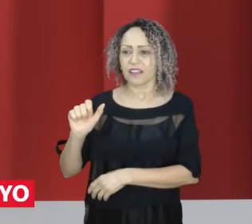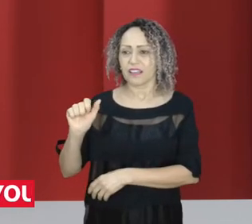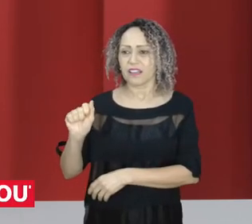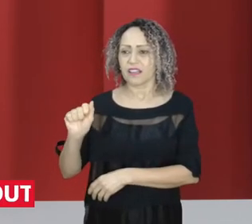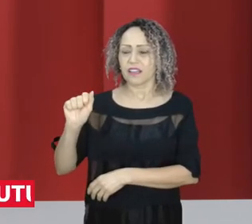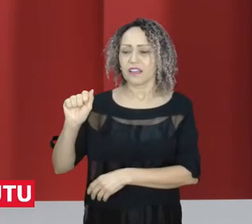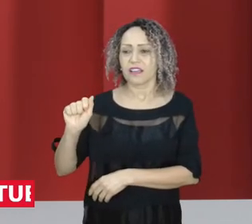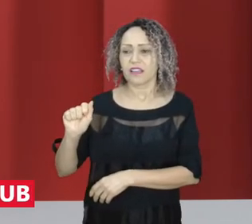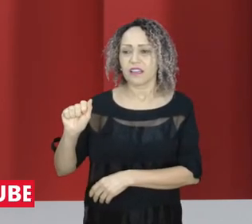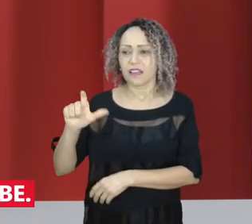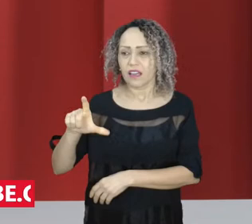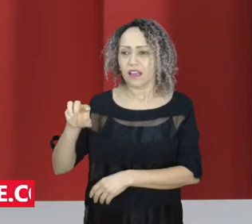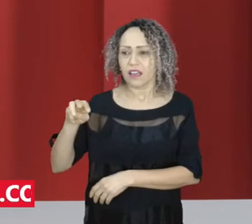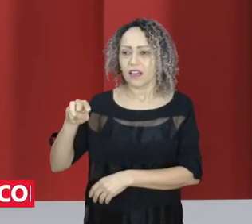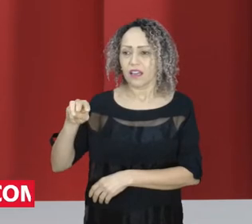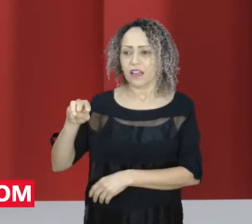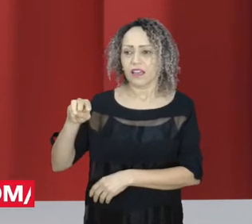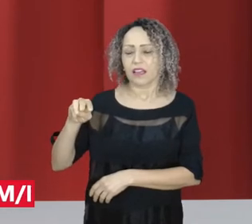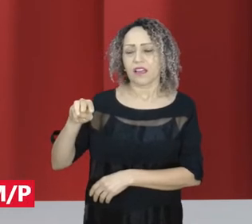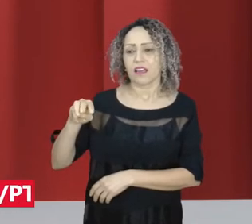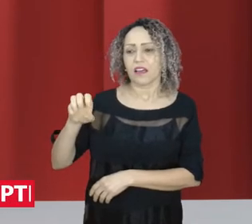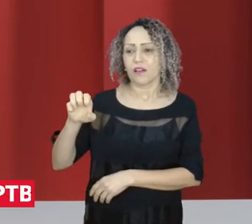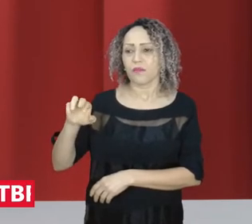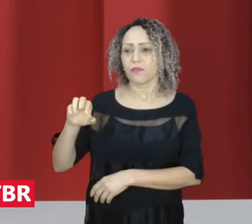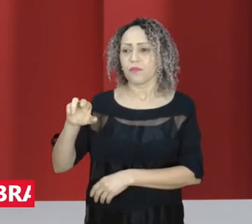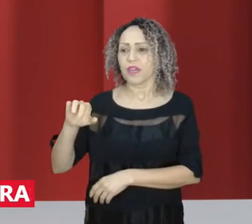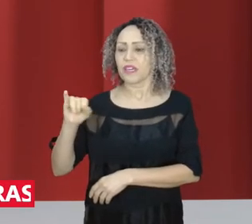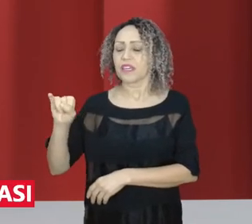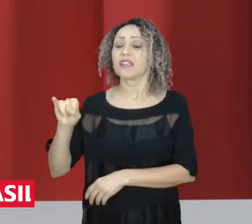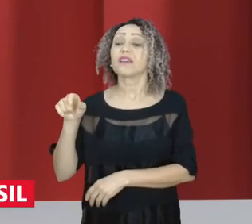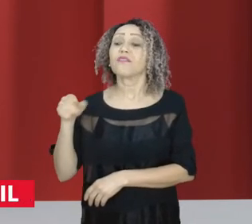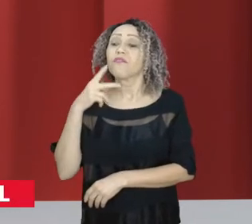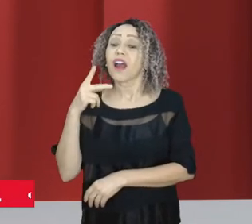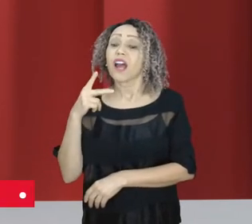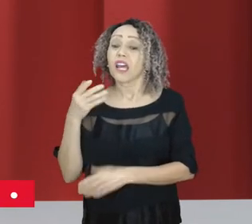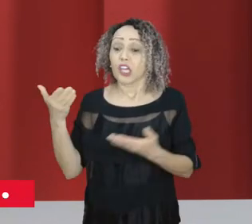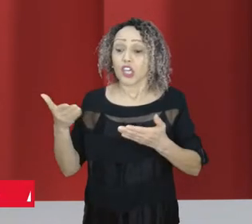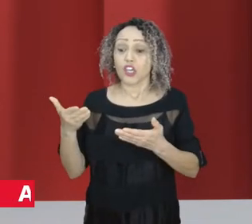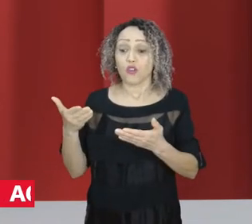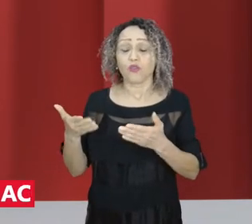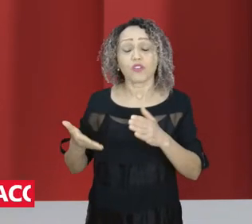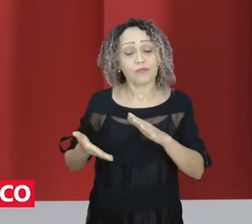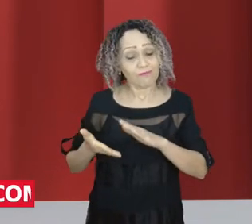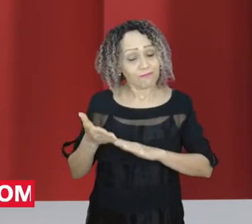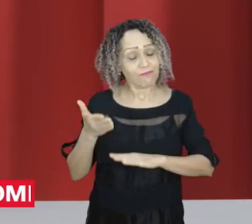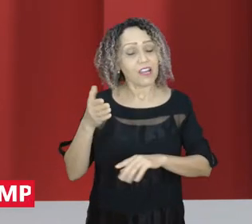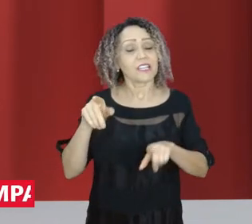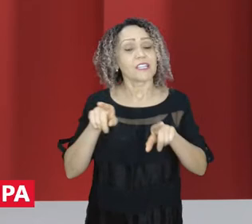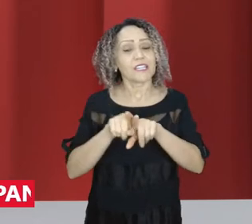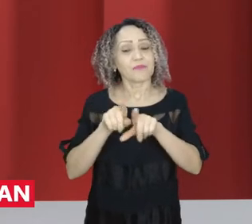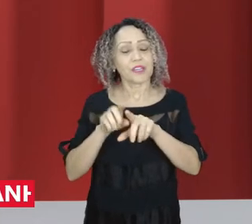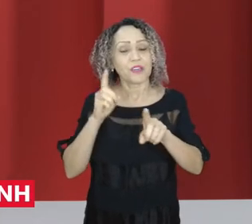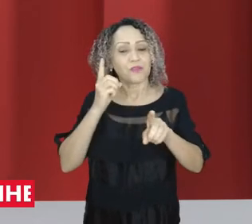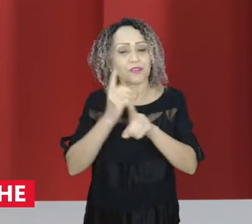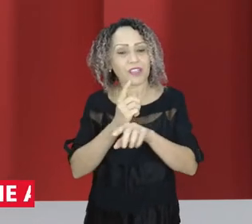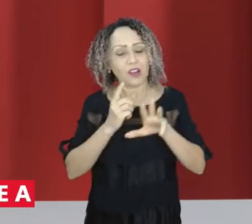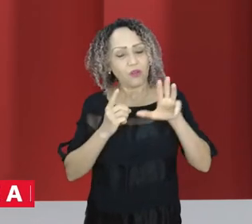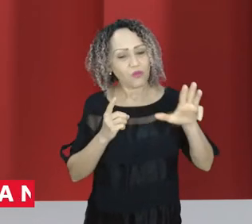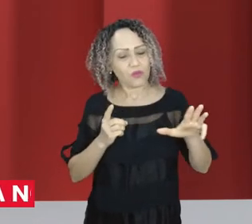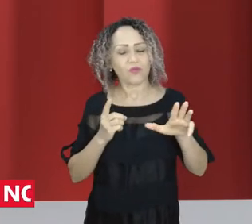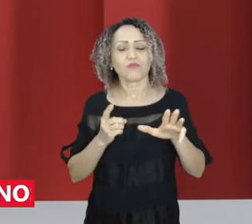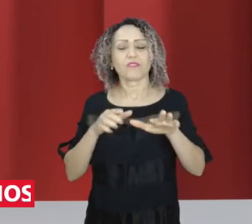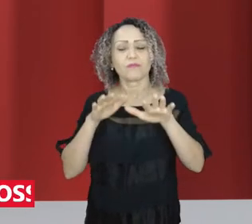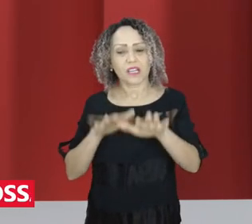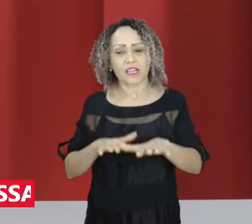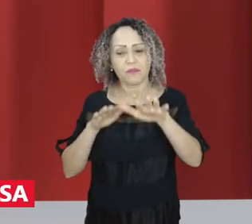Guerra. Represente aí todo mundo do chat Democracia. Israel II aqui também está com a gente,